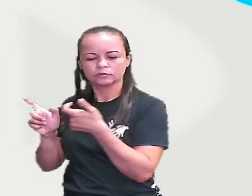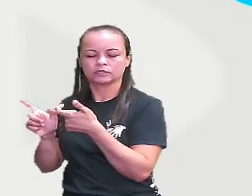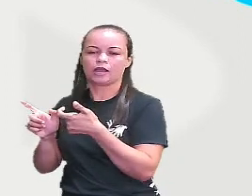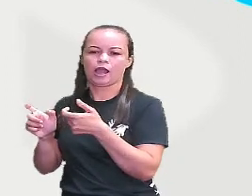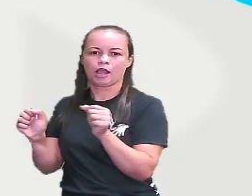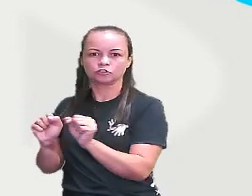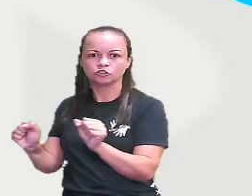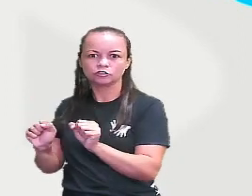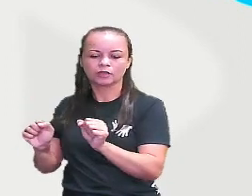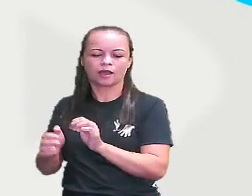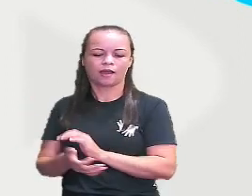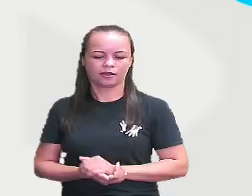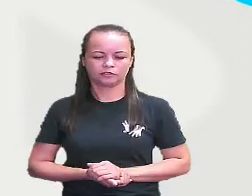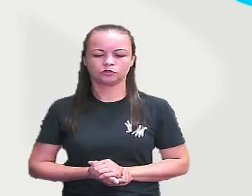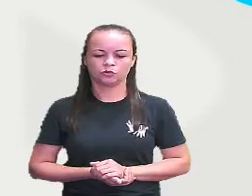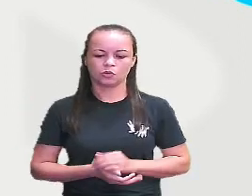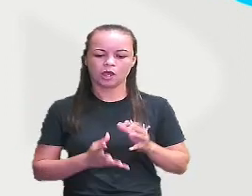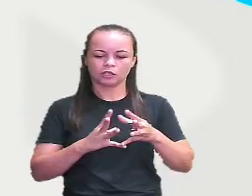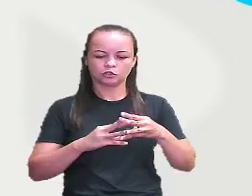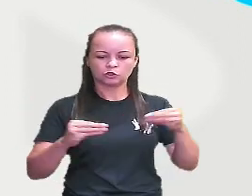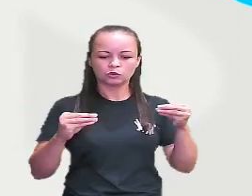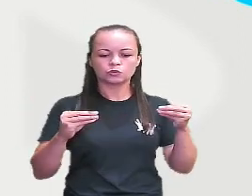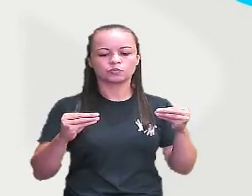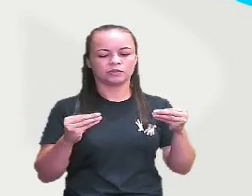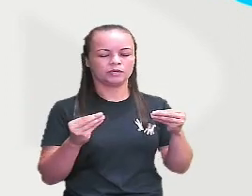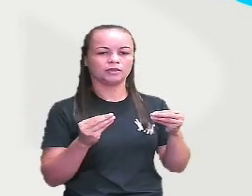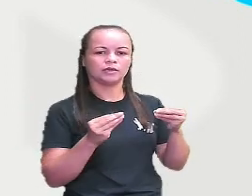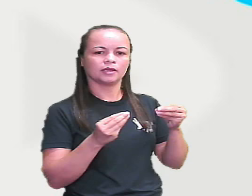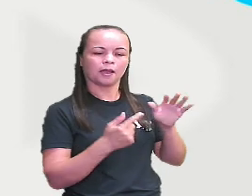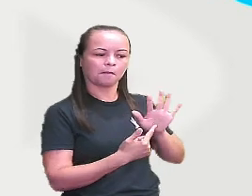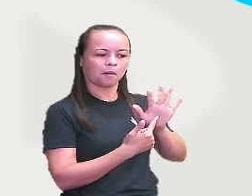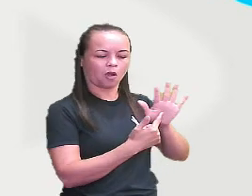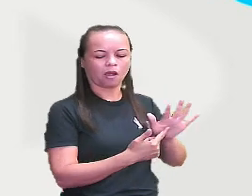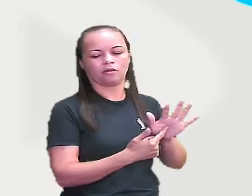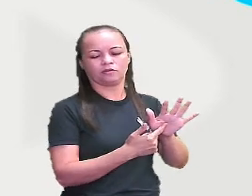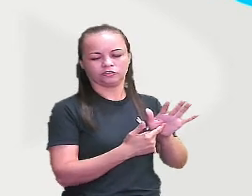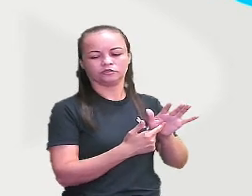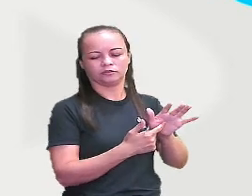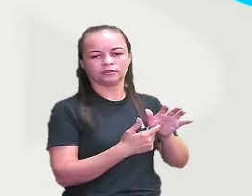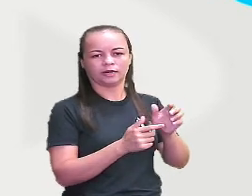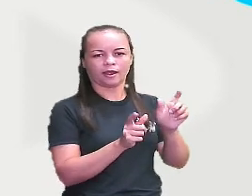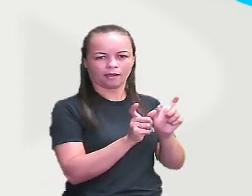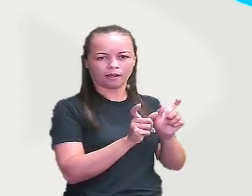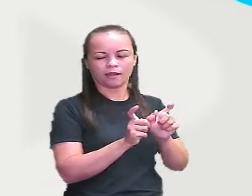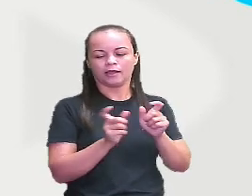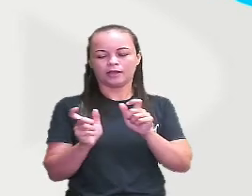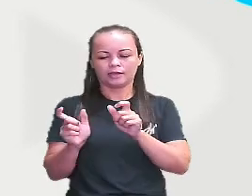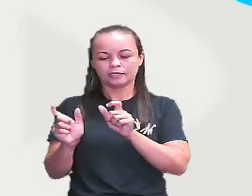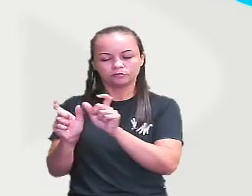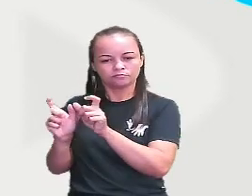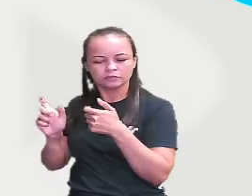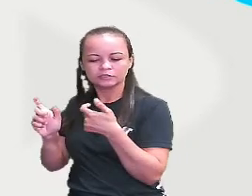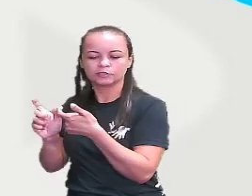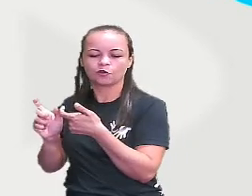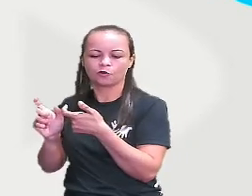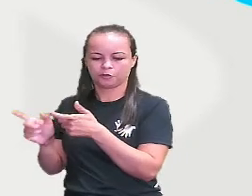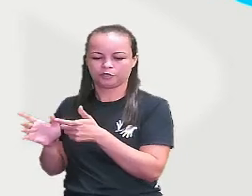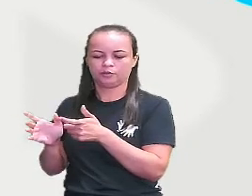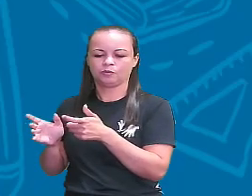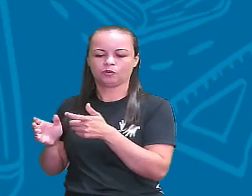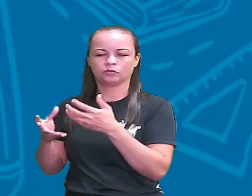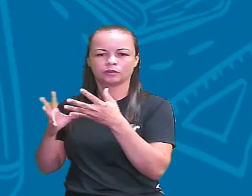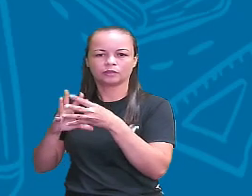desaparecer e aparecer. Muito bem, então aí a gente encontrou para todas essas palavras sinônimos e